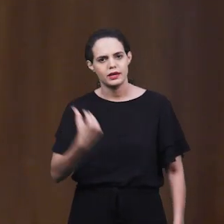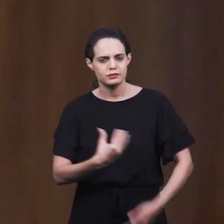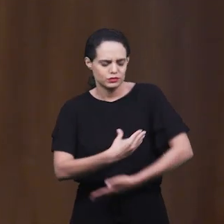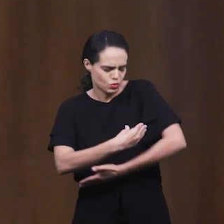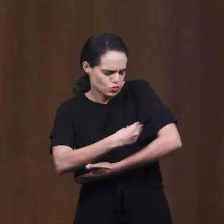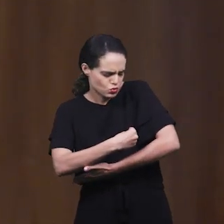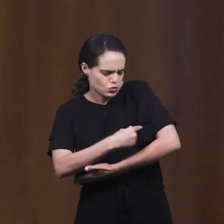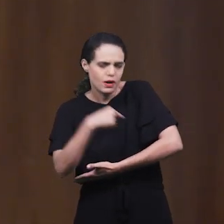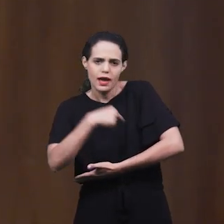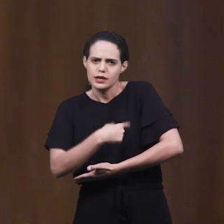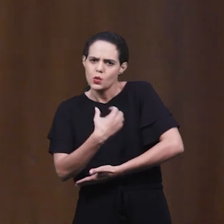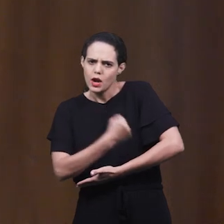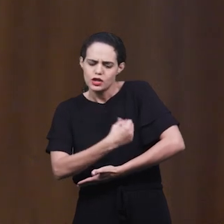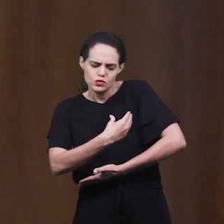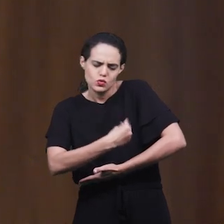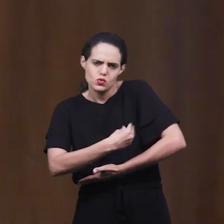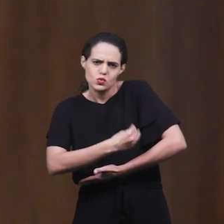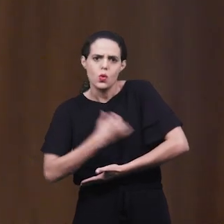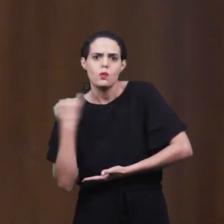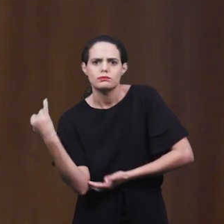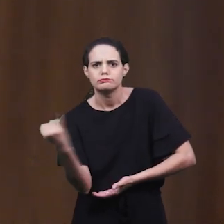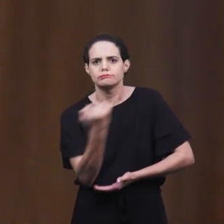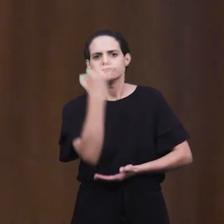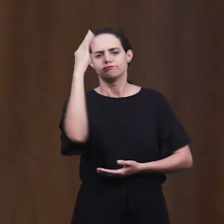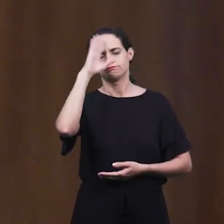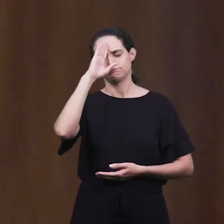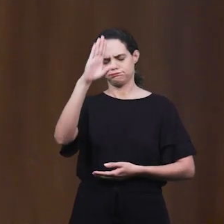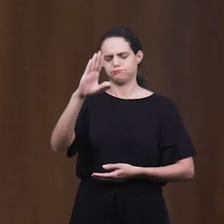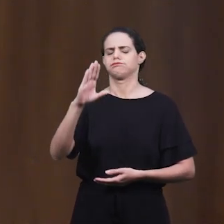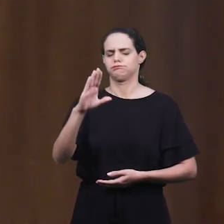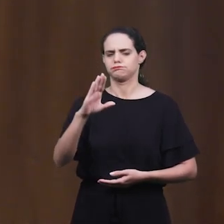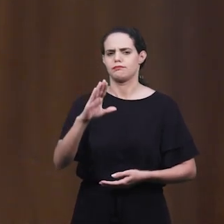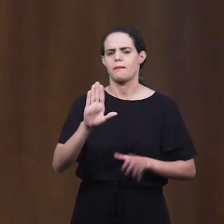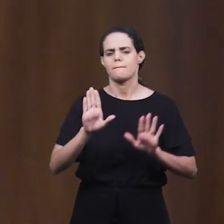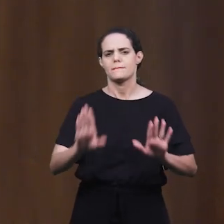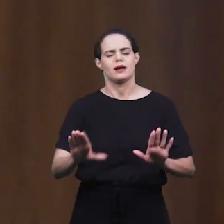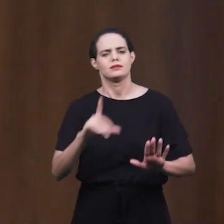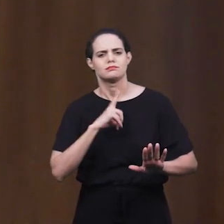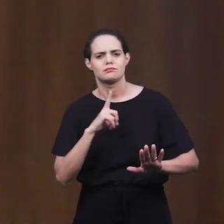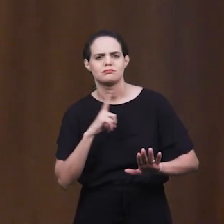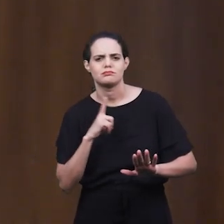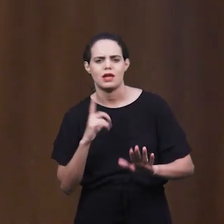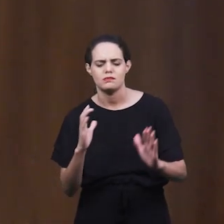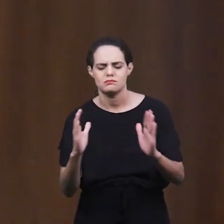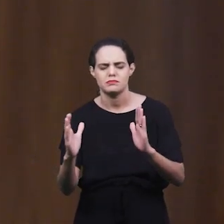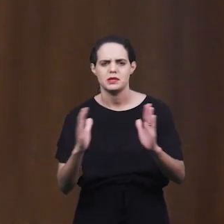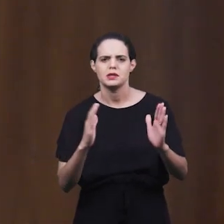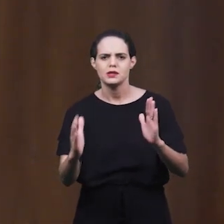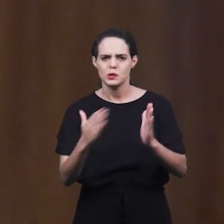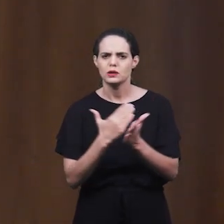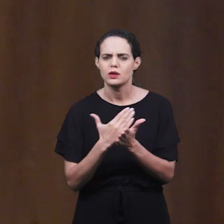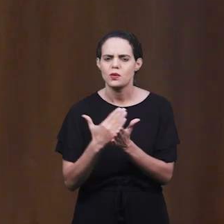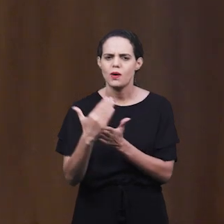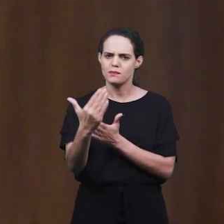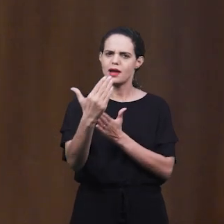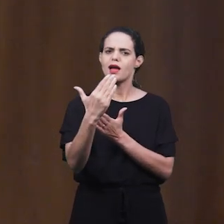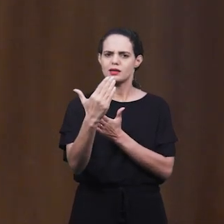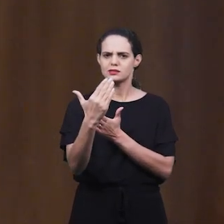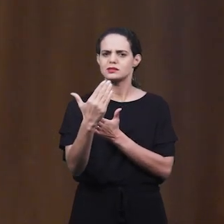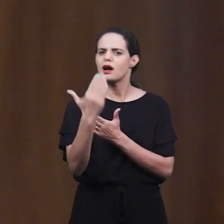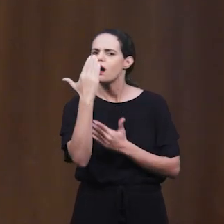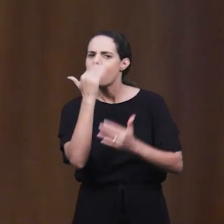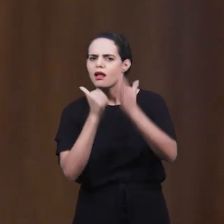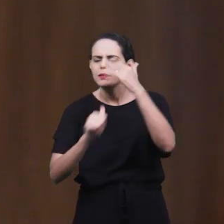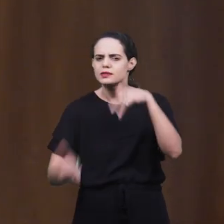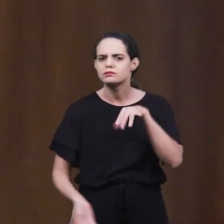suma importância, mas também tem um momento de iniciar essa alimentação complementar, né?